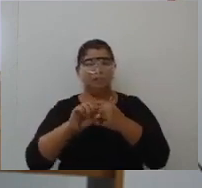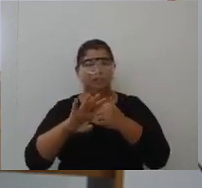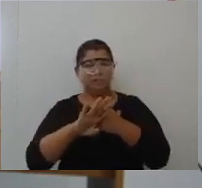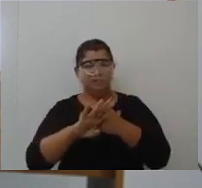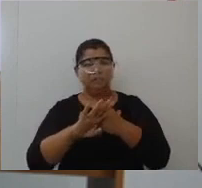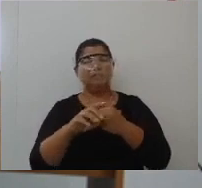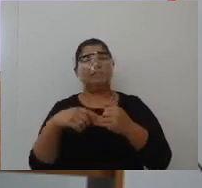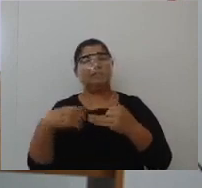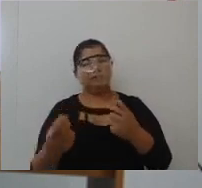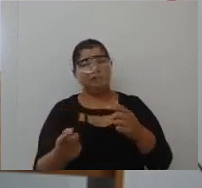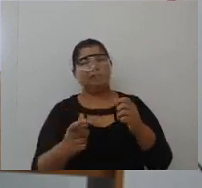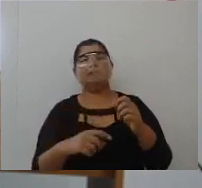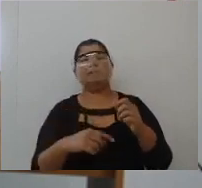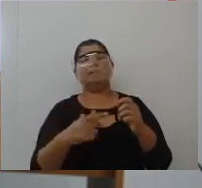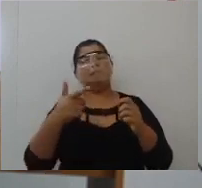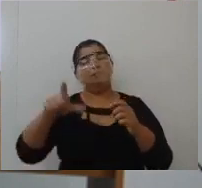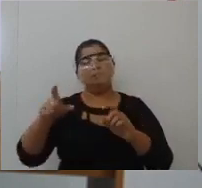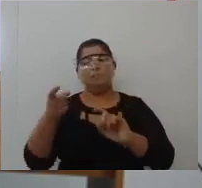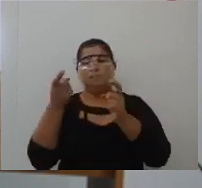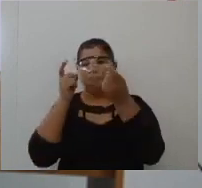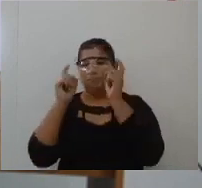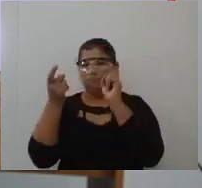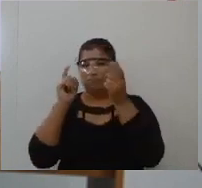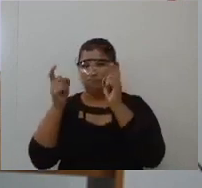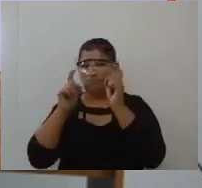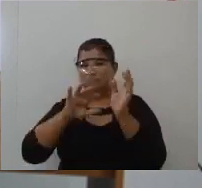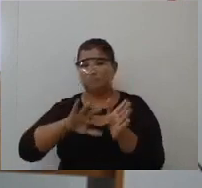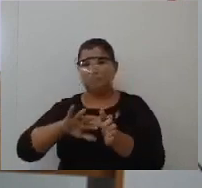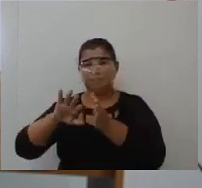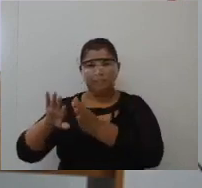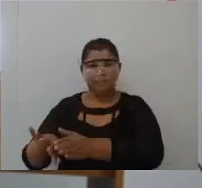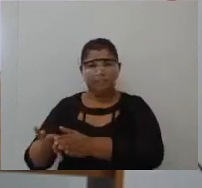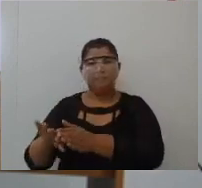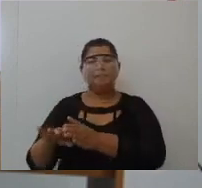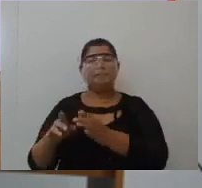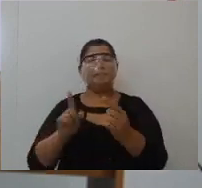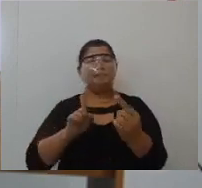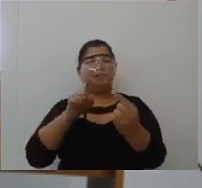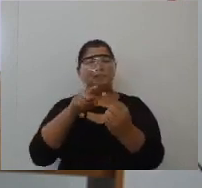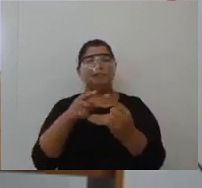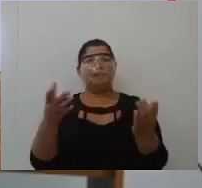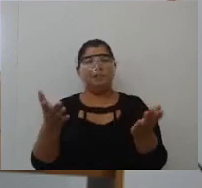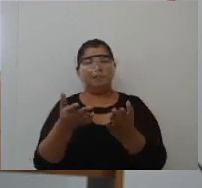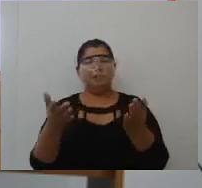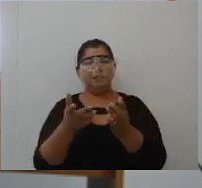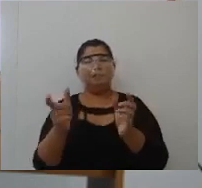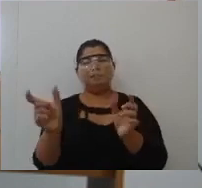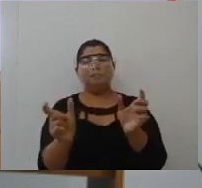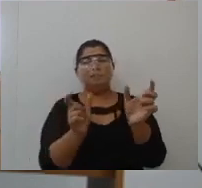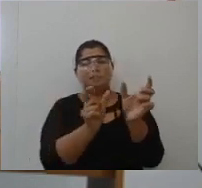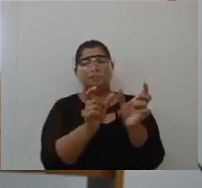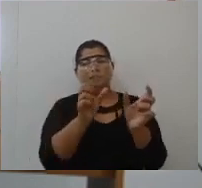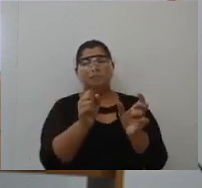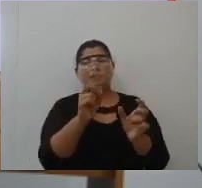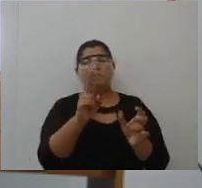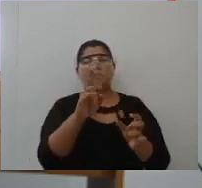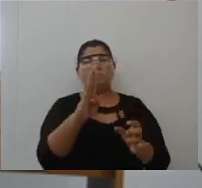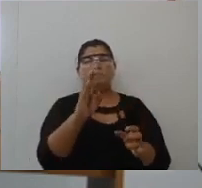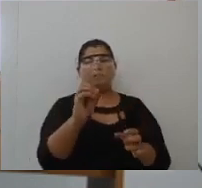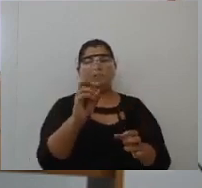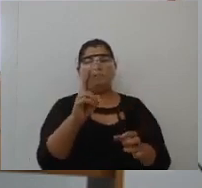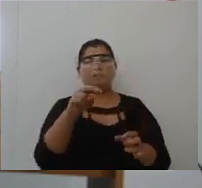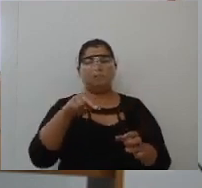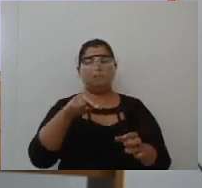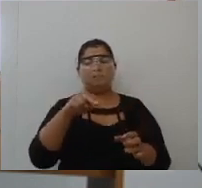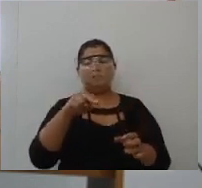sujeito, mas isso é uma outra discussão, beleza? A gente está focando agora nas subordinadas. Mais alguma pergunta? Não? Deixa eu ver se tem aqui